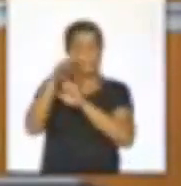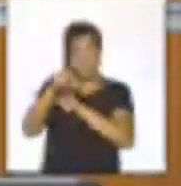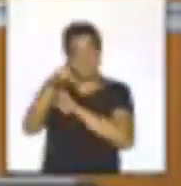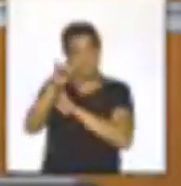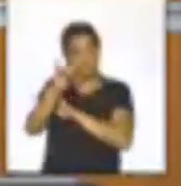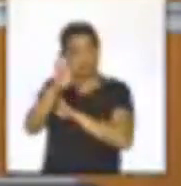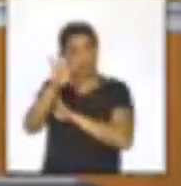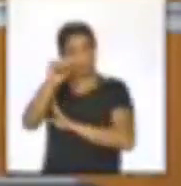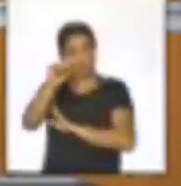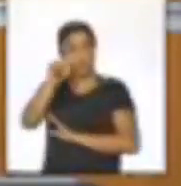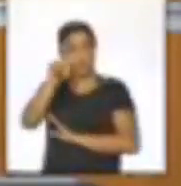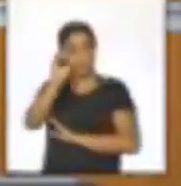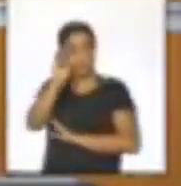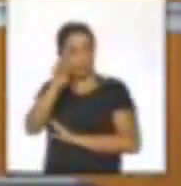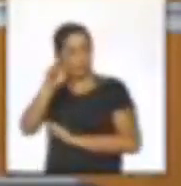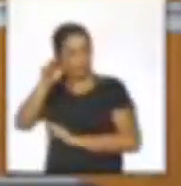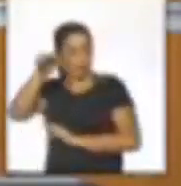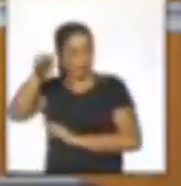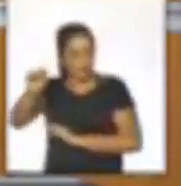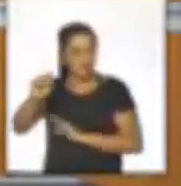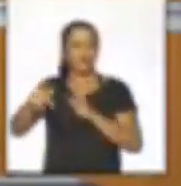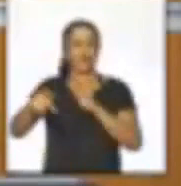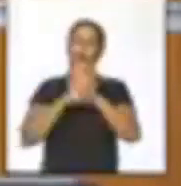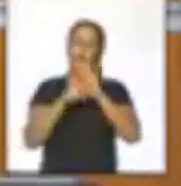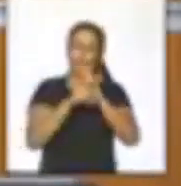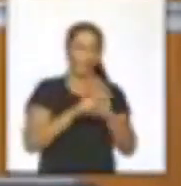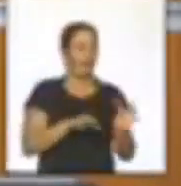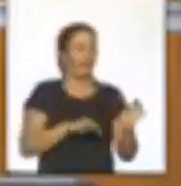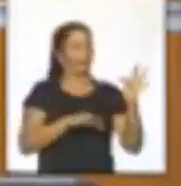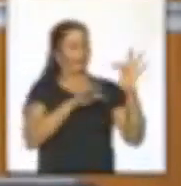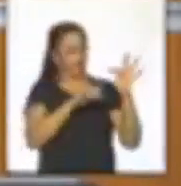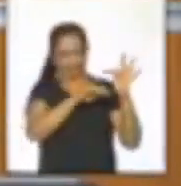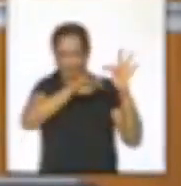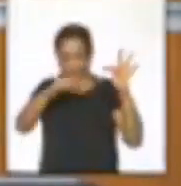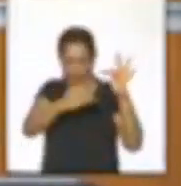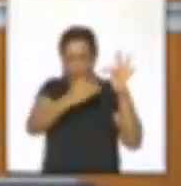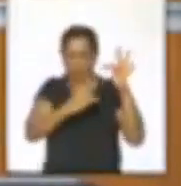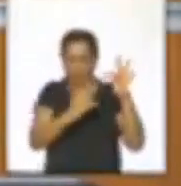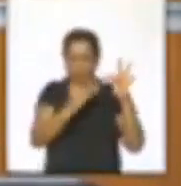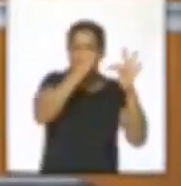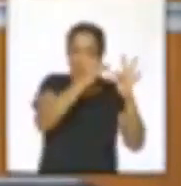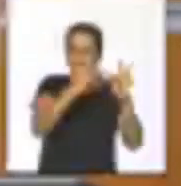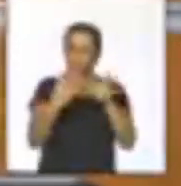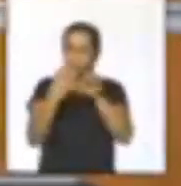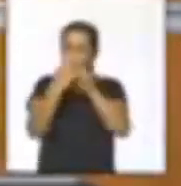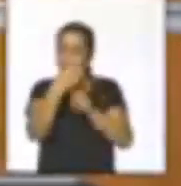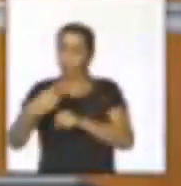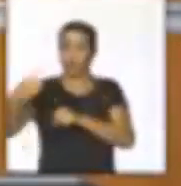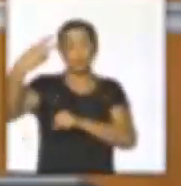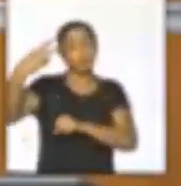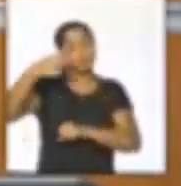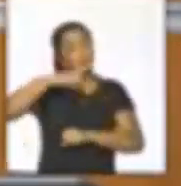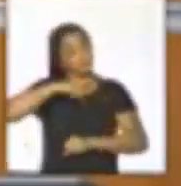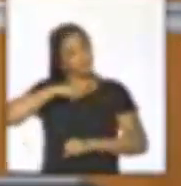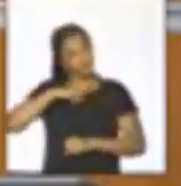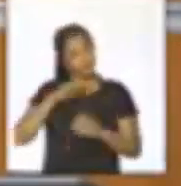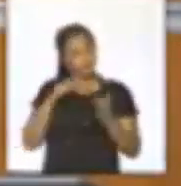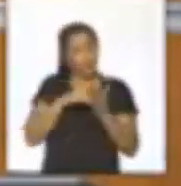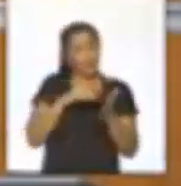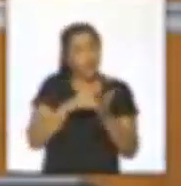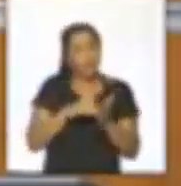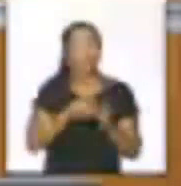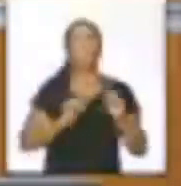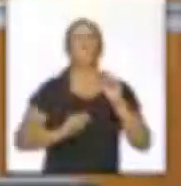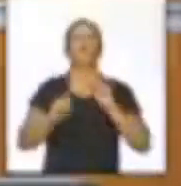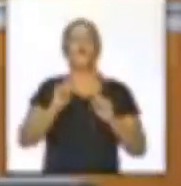lembra? Hipotenusa ao quadrado igual a cateto ao quadrado mais cateto ao quadrado. E no final caiu o quê?